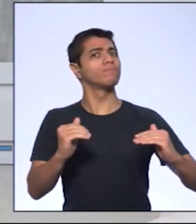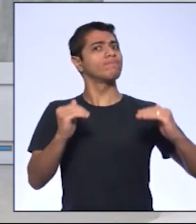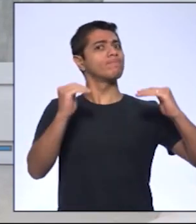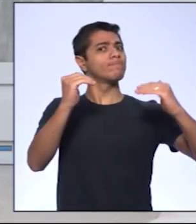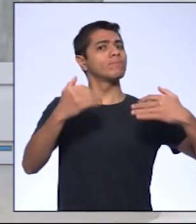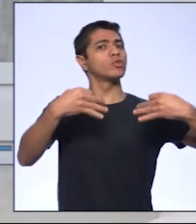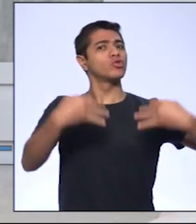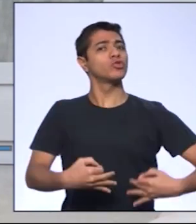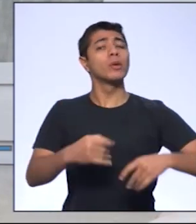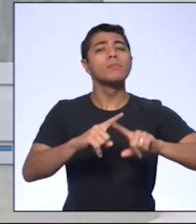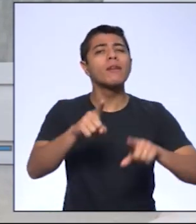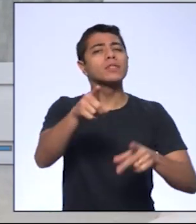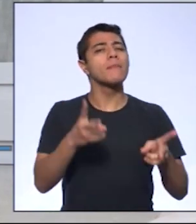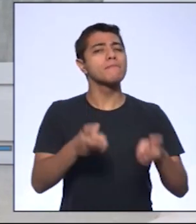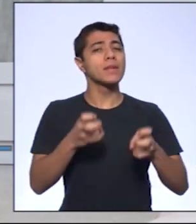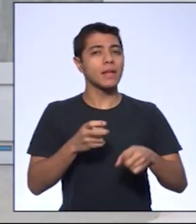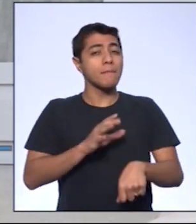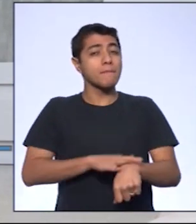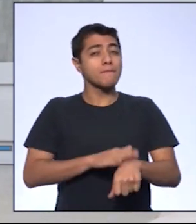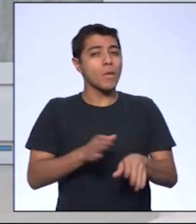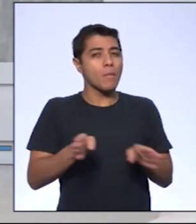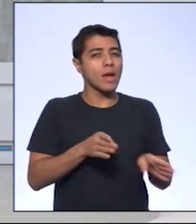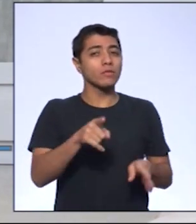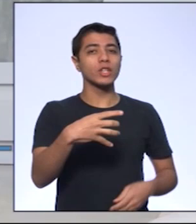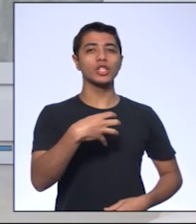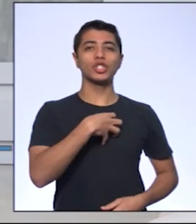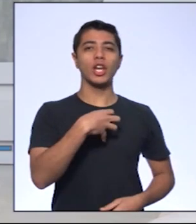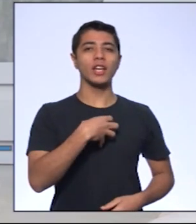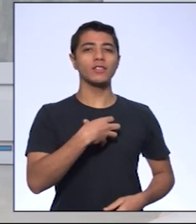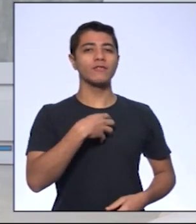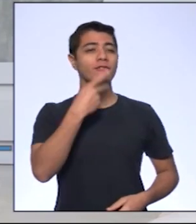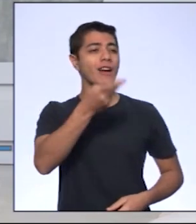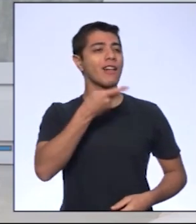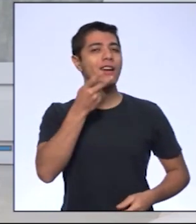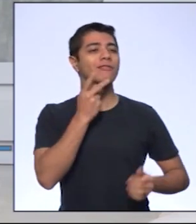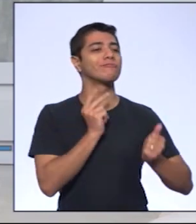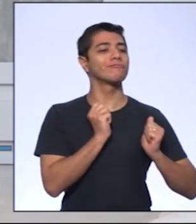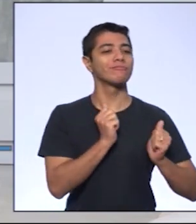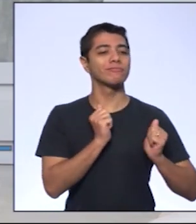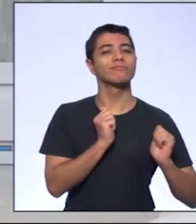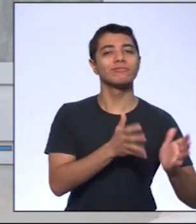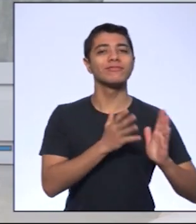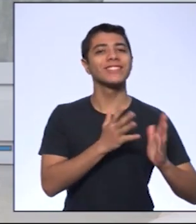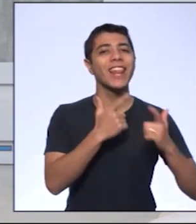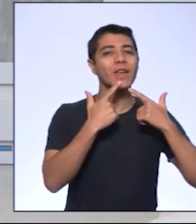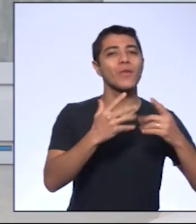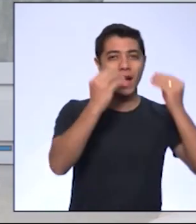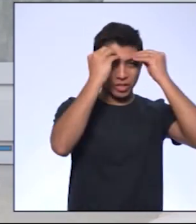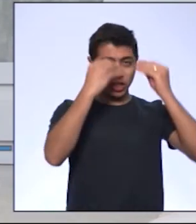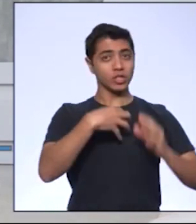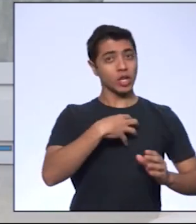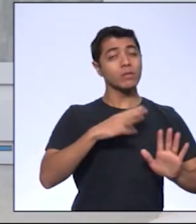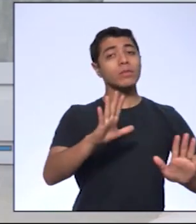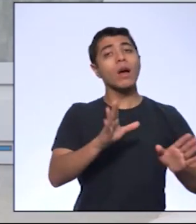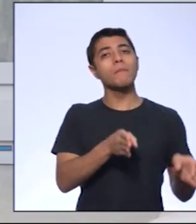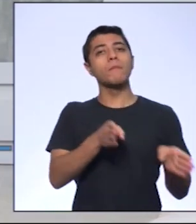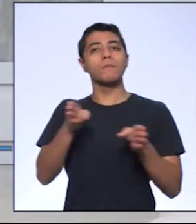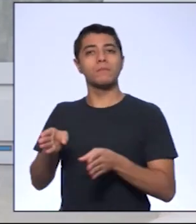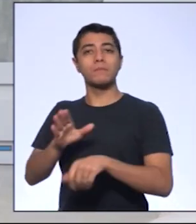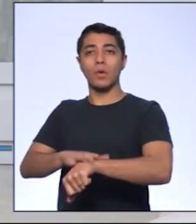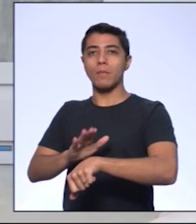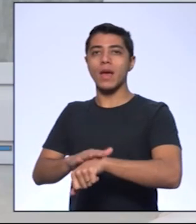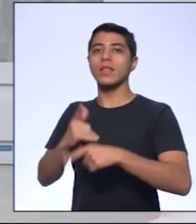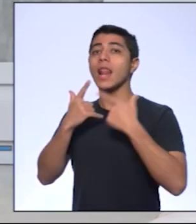que você escolhe uma linguagem e momentos que você escolhe outra linguagem. Eu diria a vocês que a linguagem ela está para a